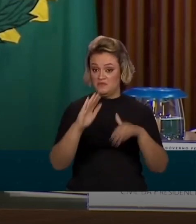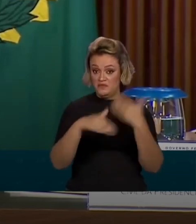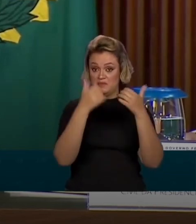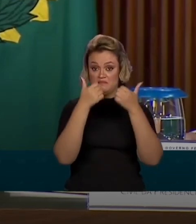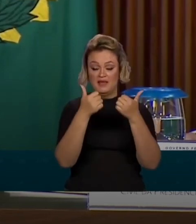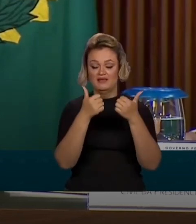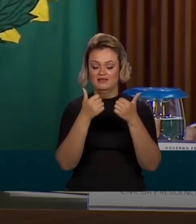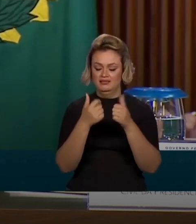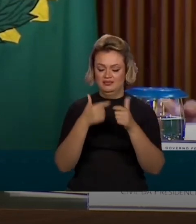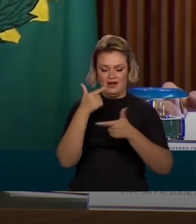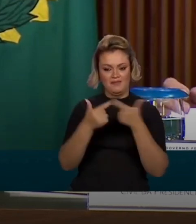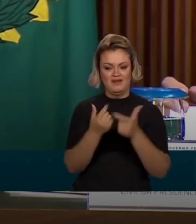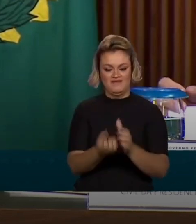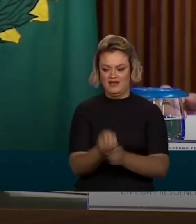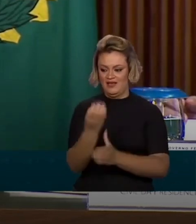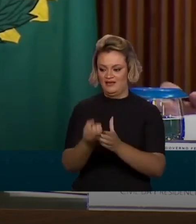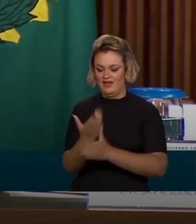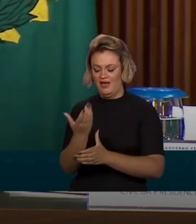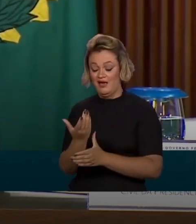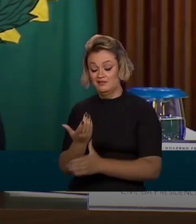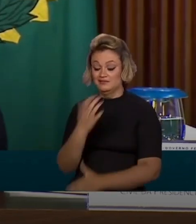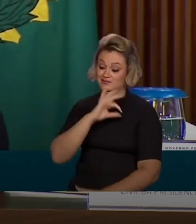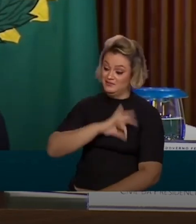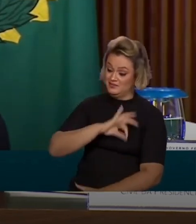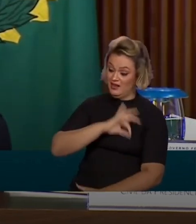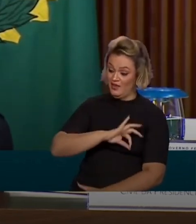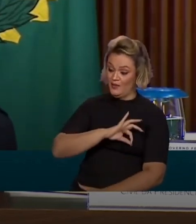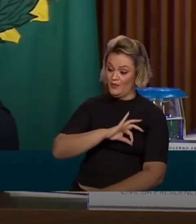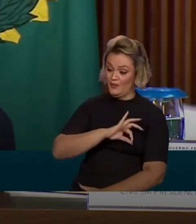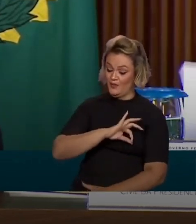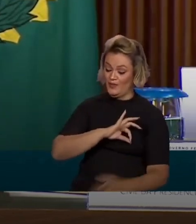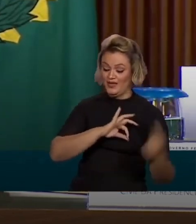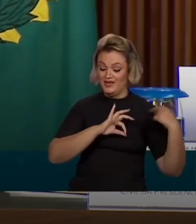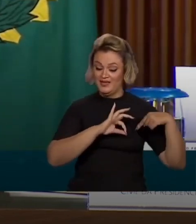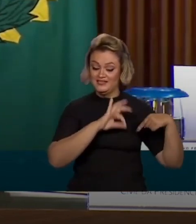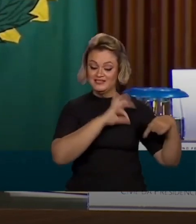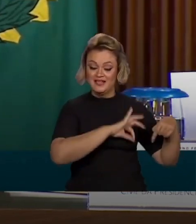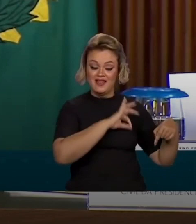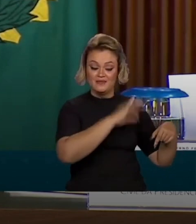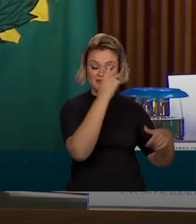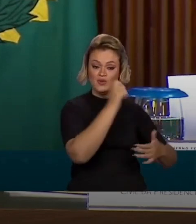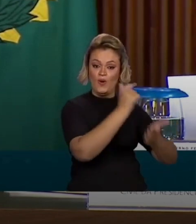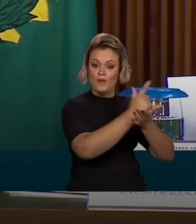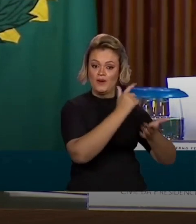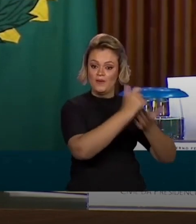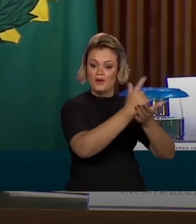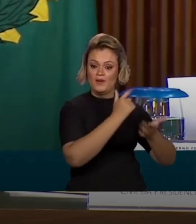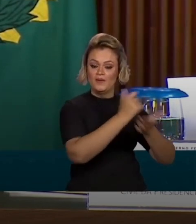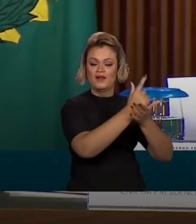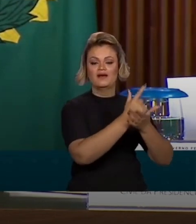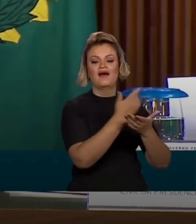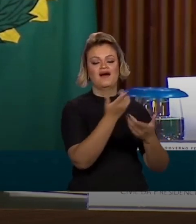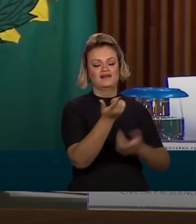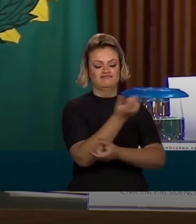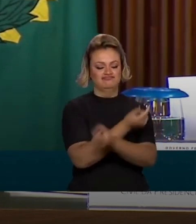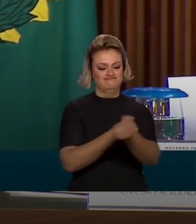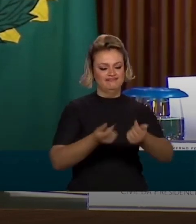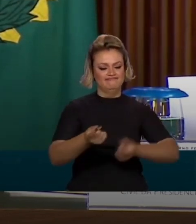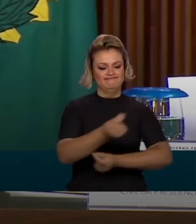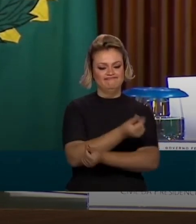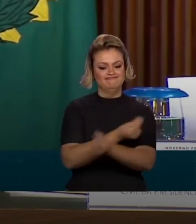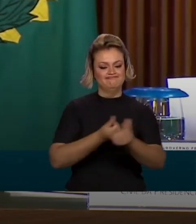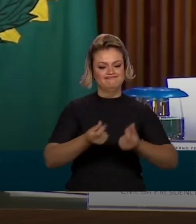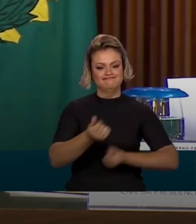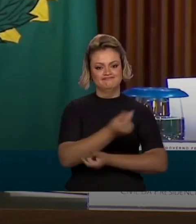emprego, o emprego vai gerar salário, o salário vai gerar aumento de consumo do povo, e aí a rota gigante da